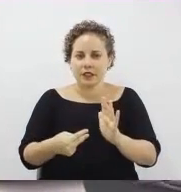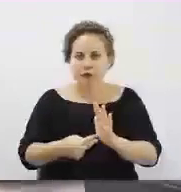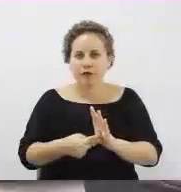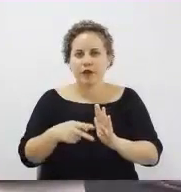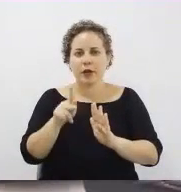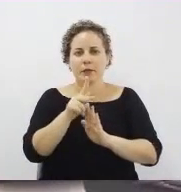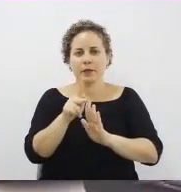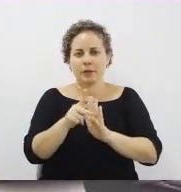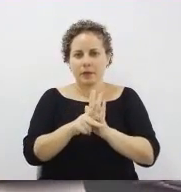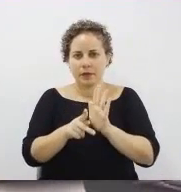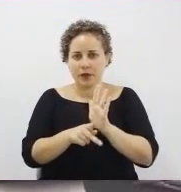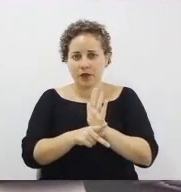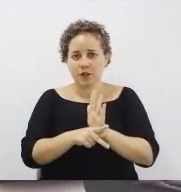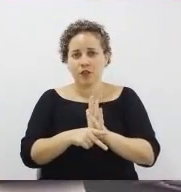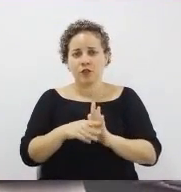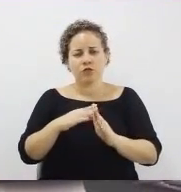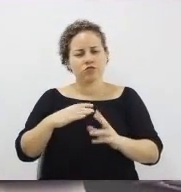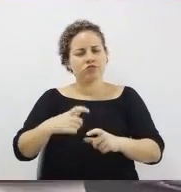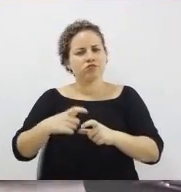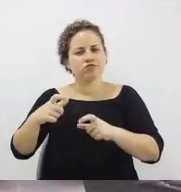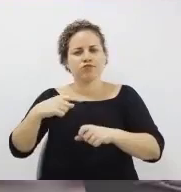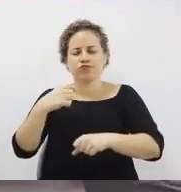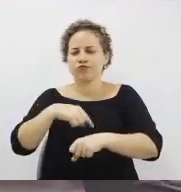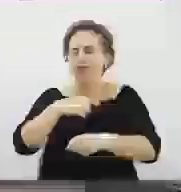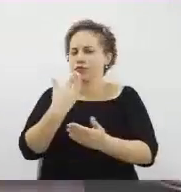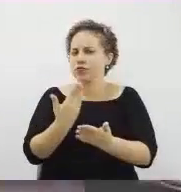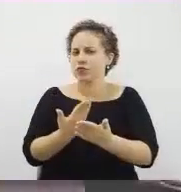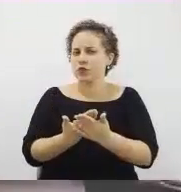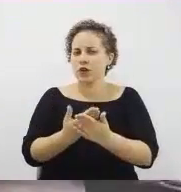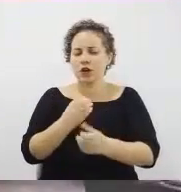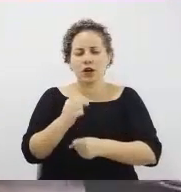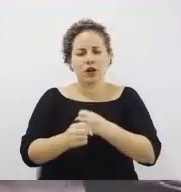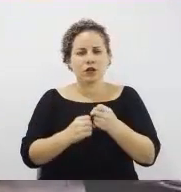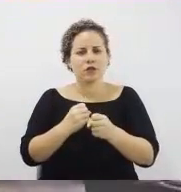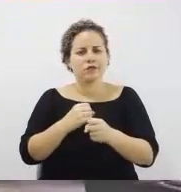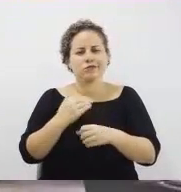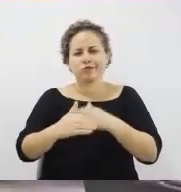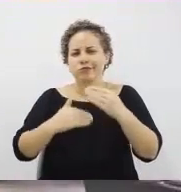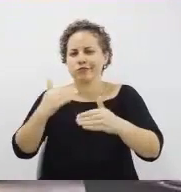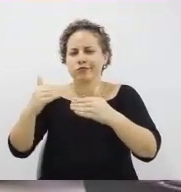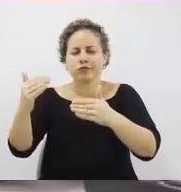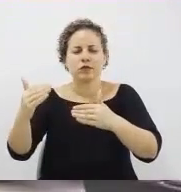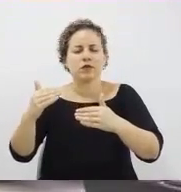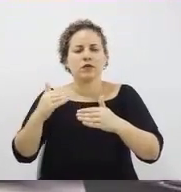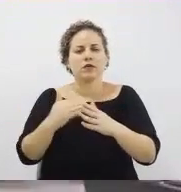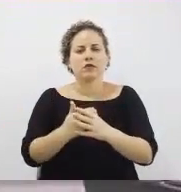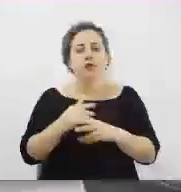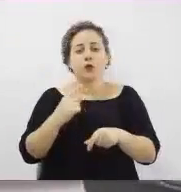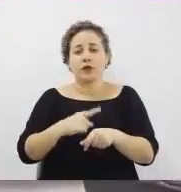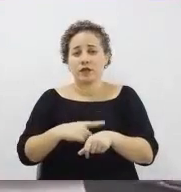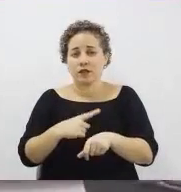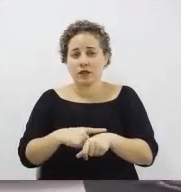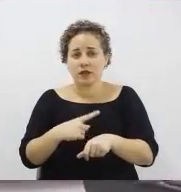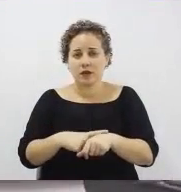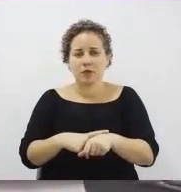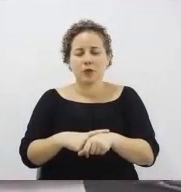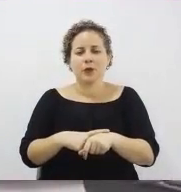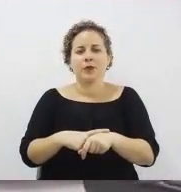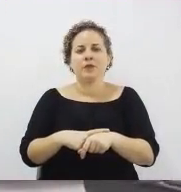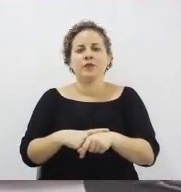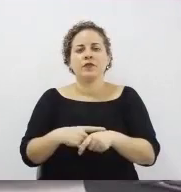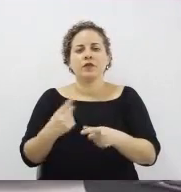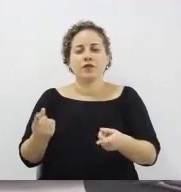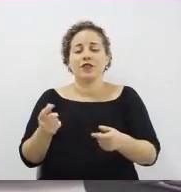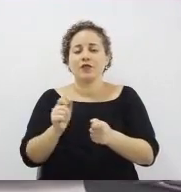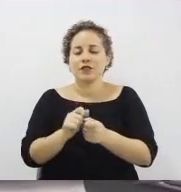plano de vendas de longo prazo em termos de famílias de produtos que seja viável de ser atendido pela produção. Isso é